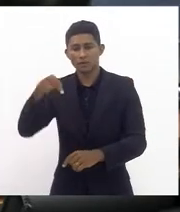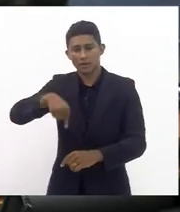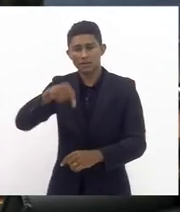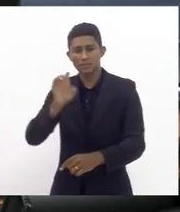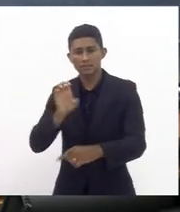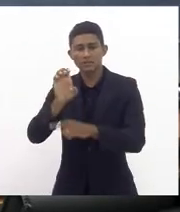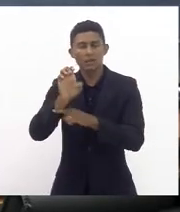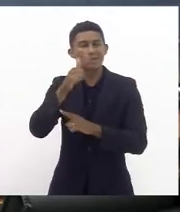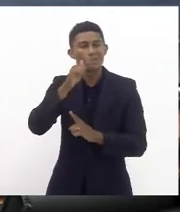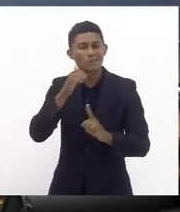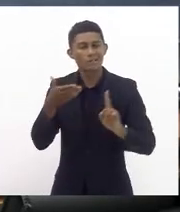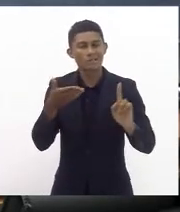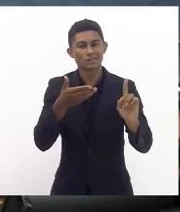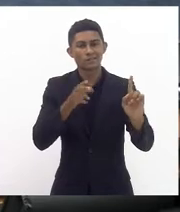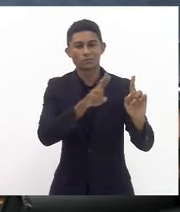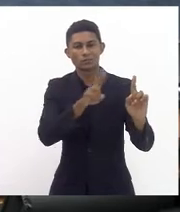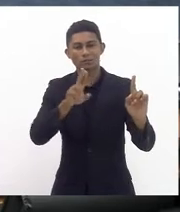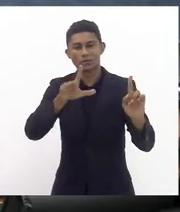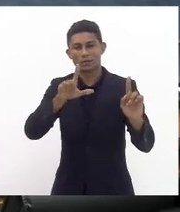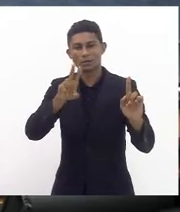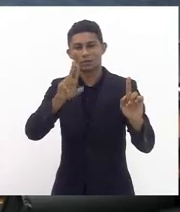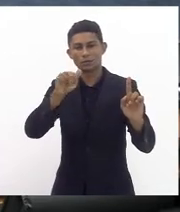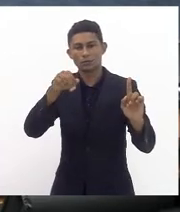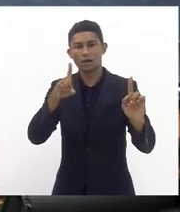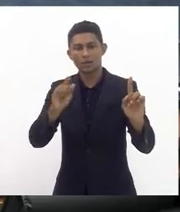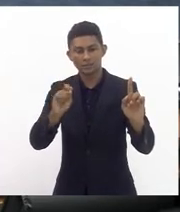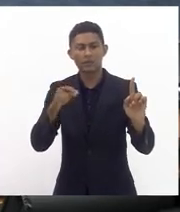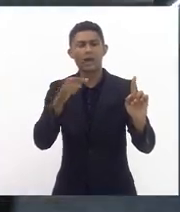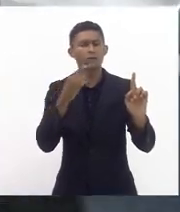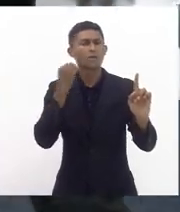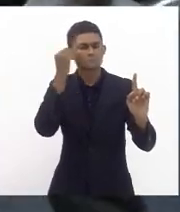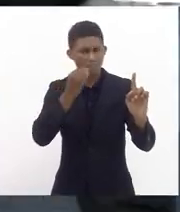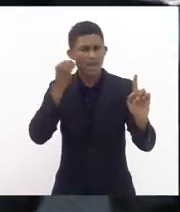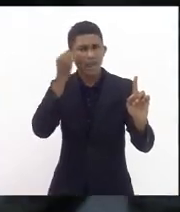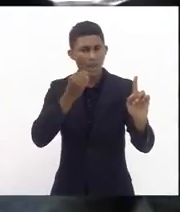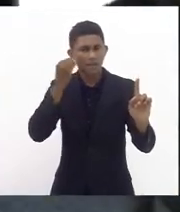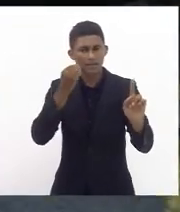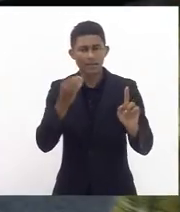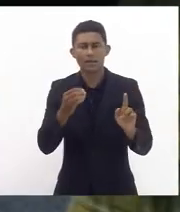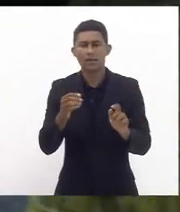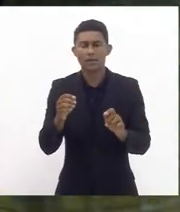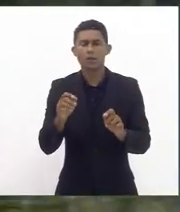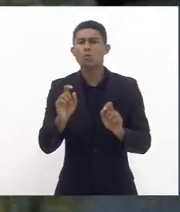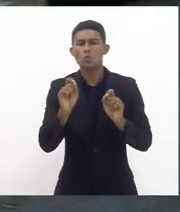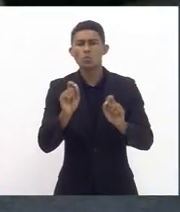Luanda Moraes, com experiência também importante na gestão universitária, importante,